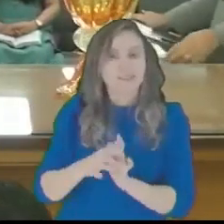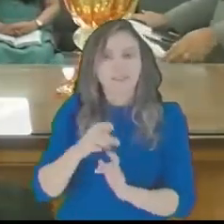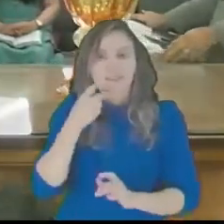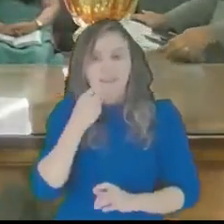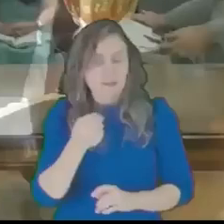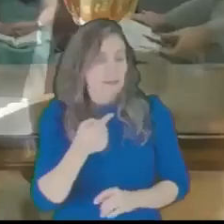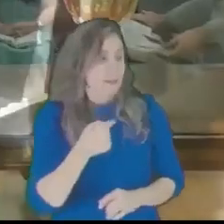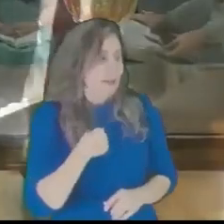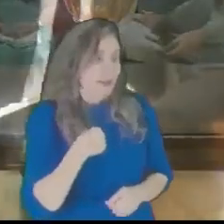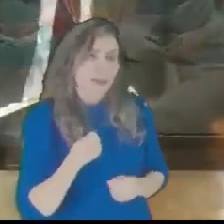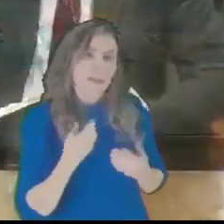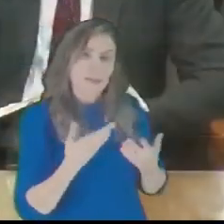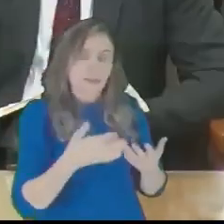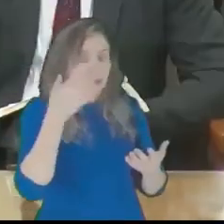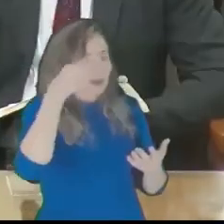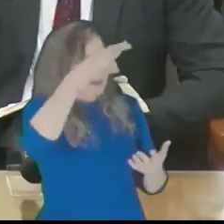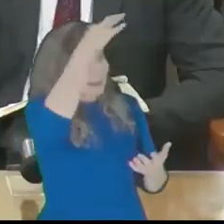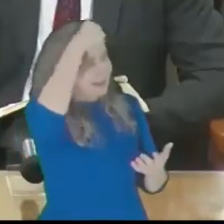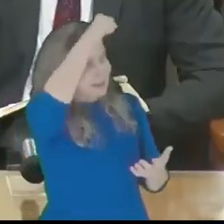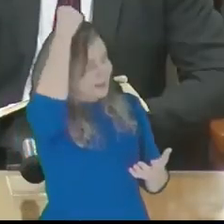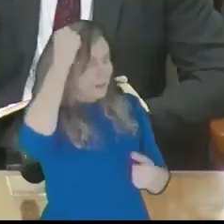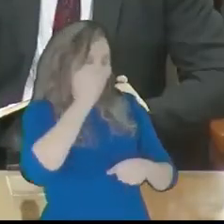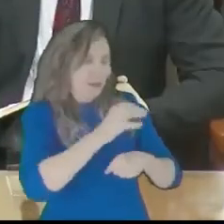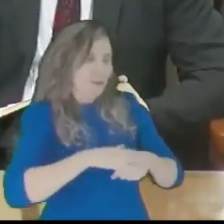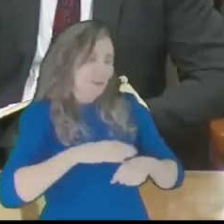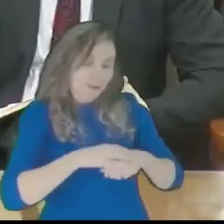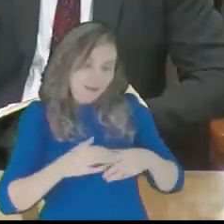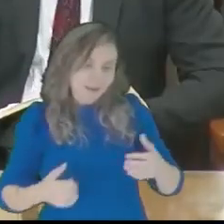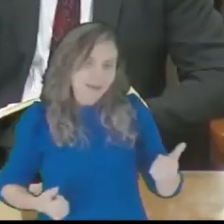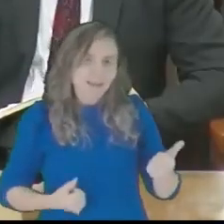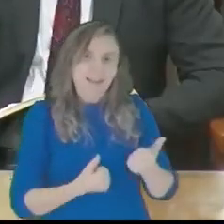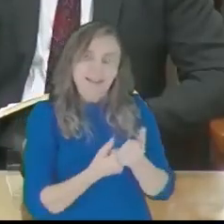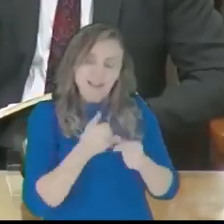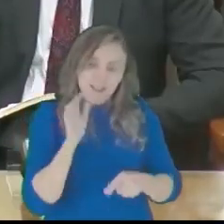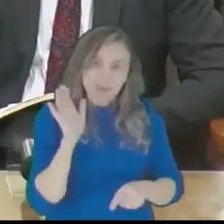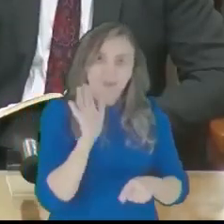o Consolador, que vai dar assistência.